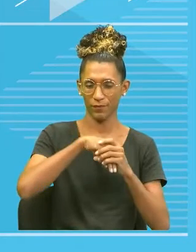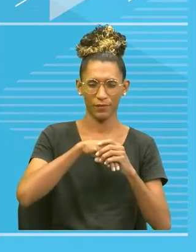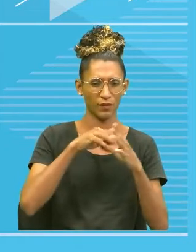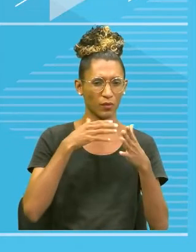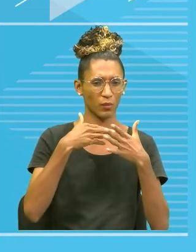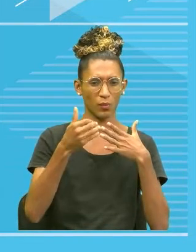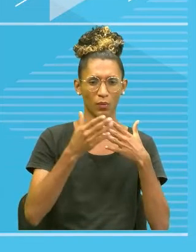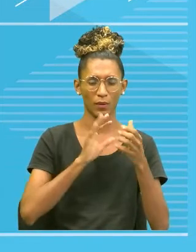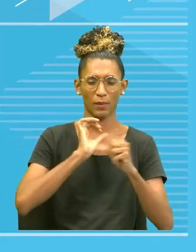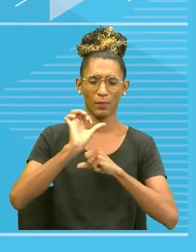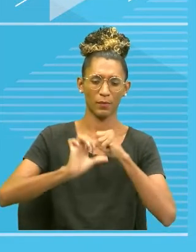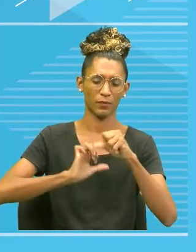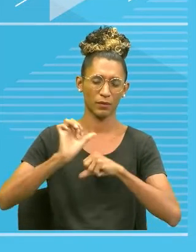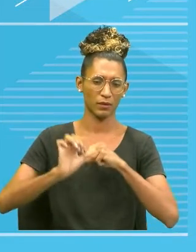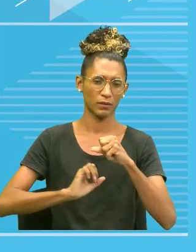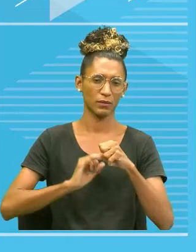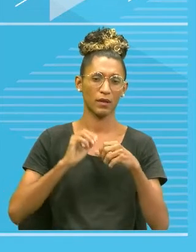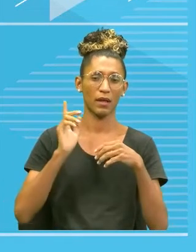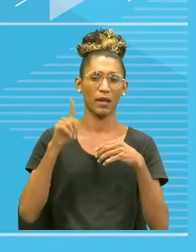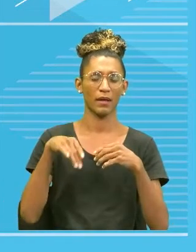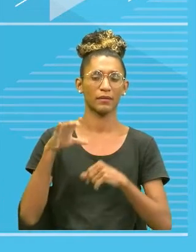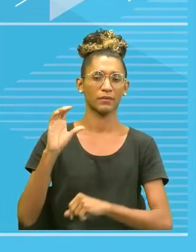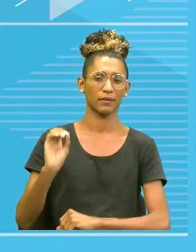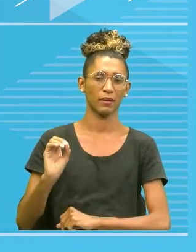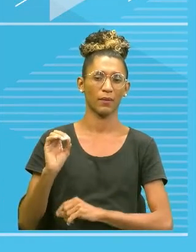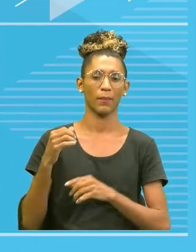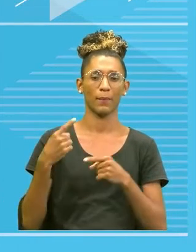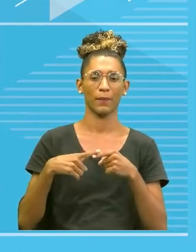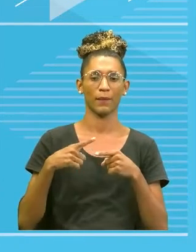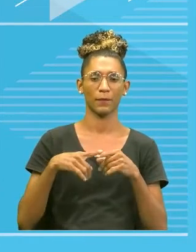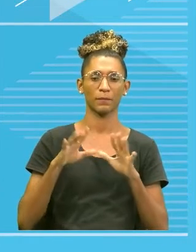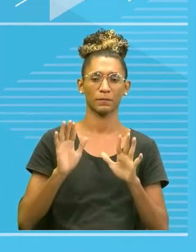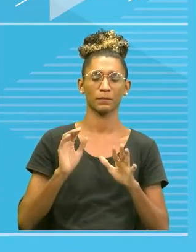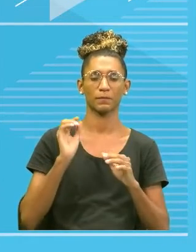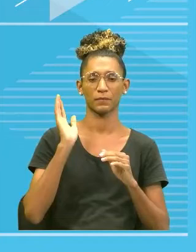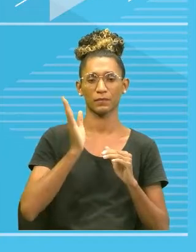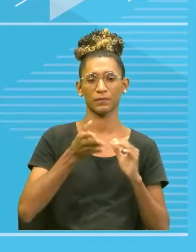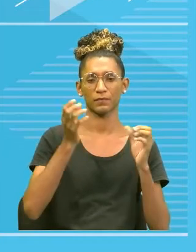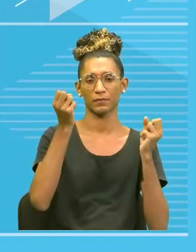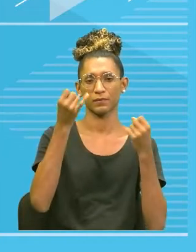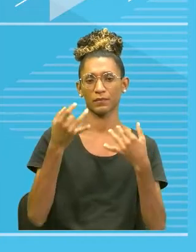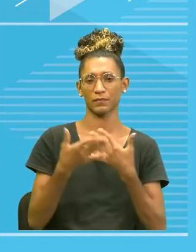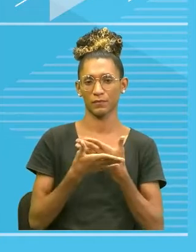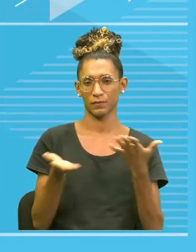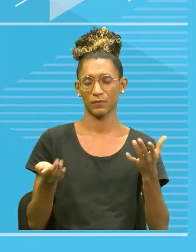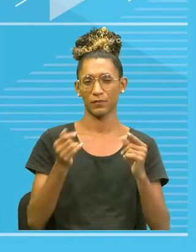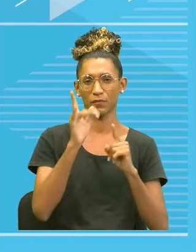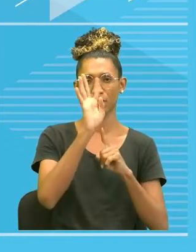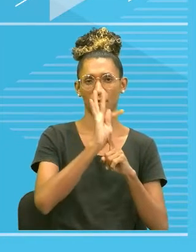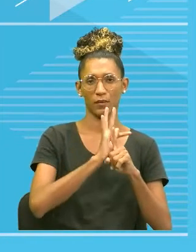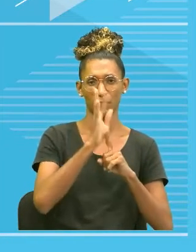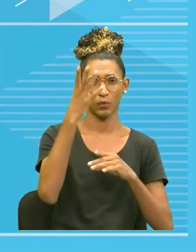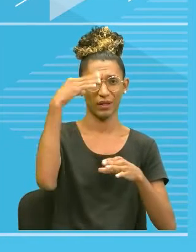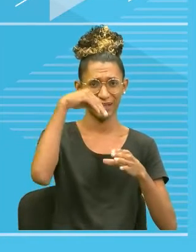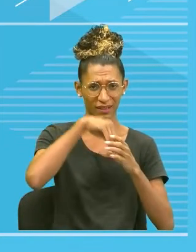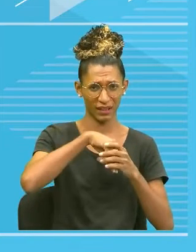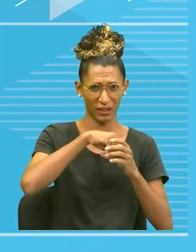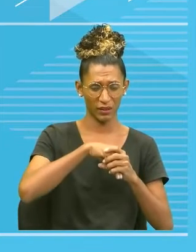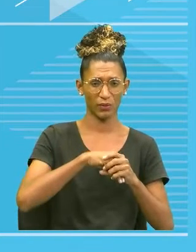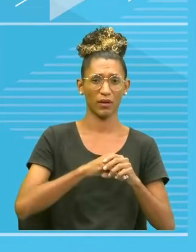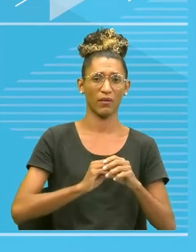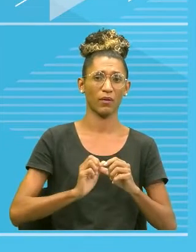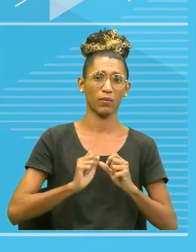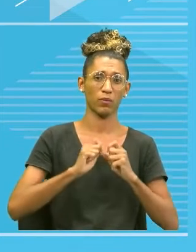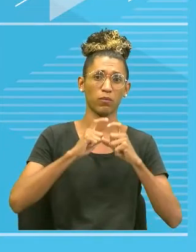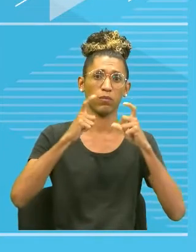transformação cíclica é zero. Por quê? Como eu falei para vocês, a temperatura dentro do corpo ela vai aumentar, ela